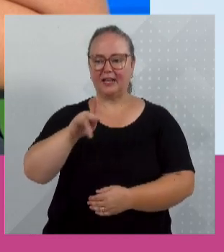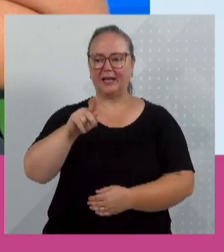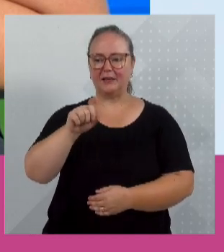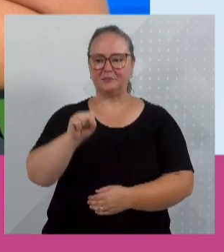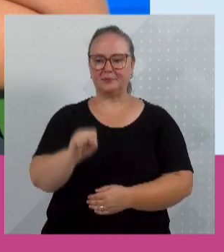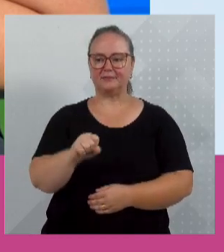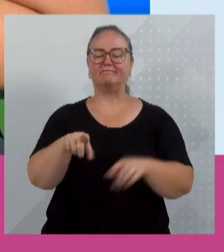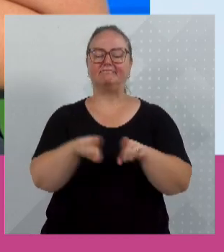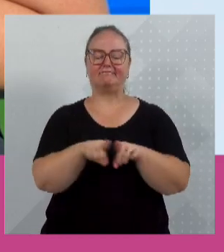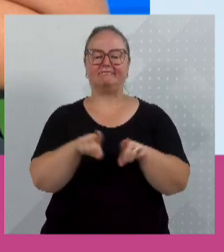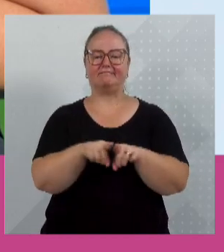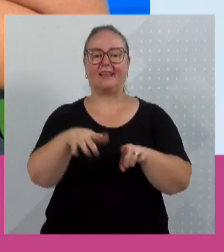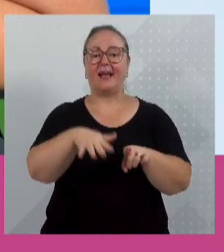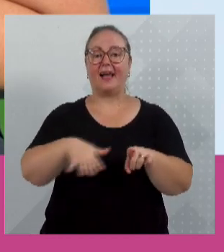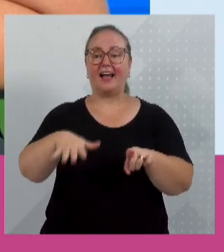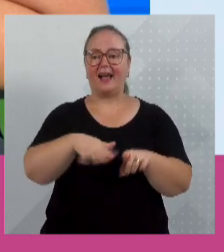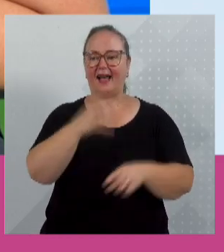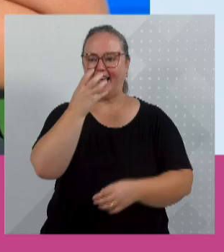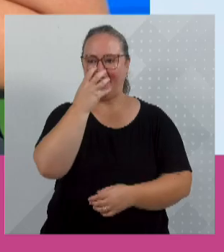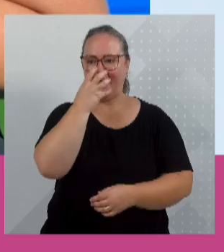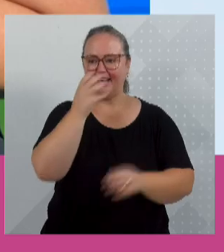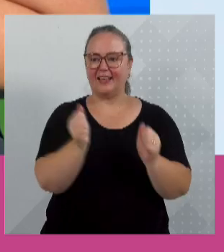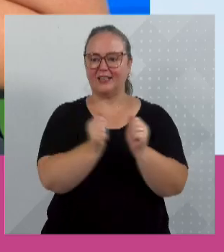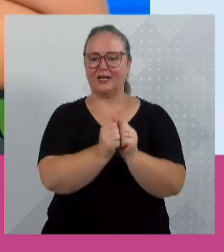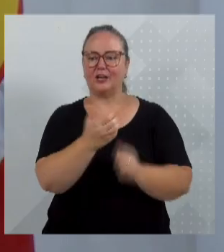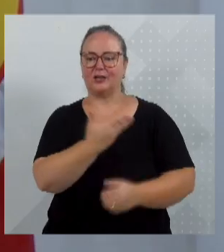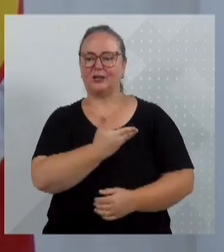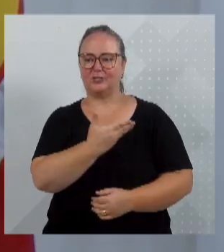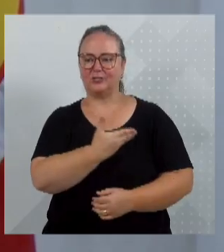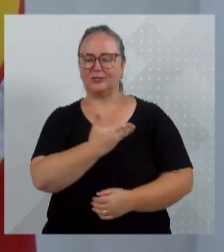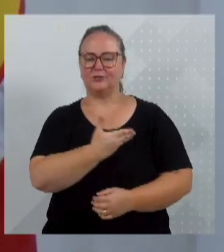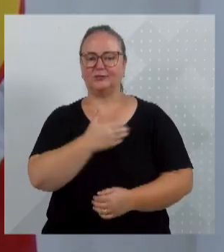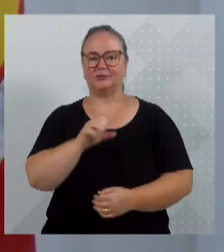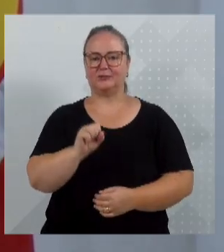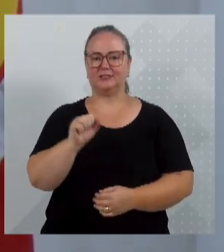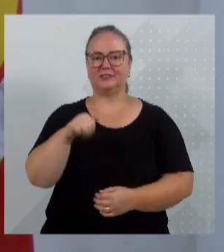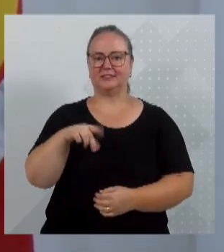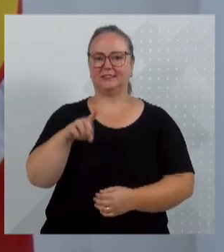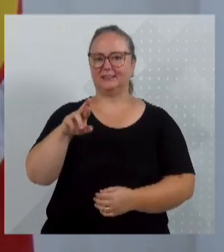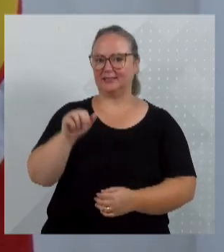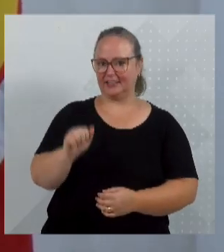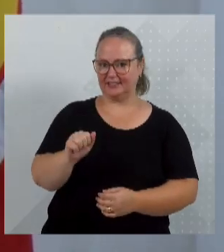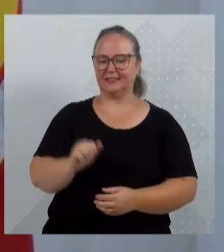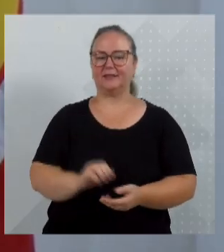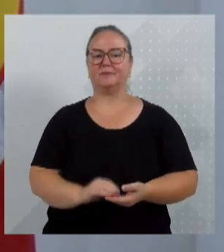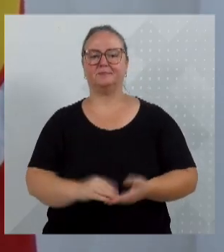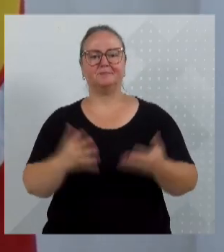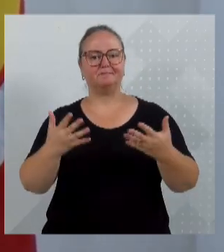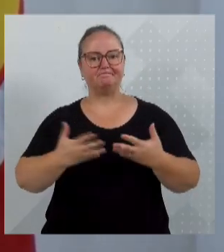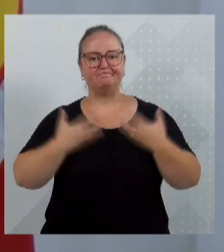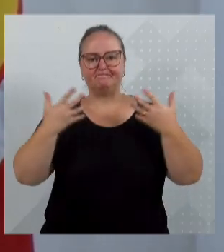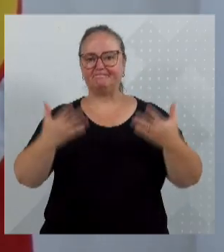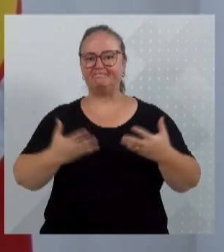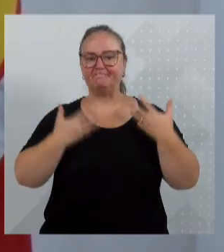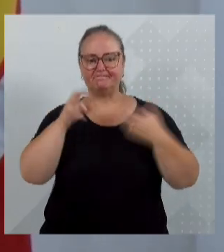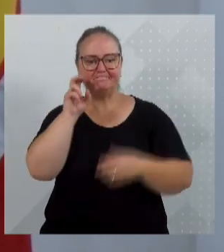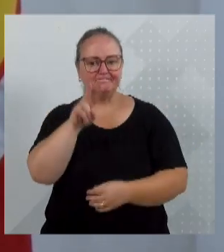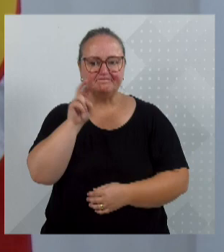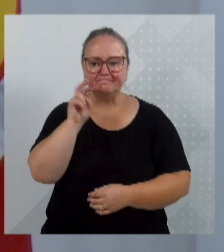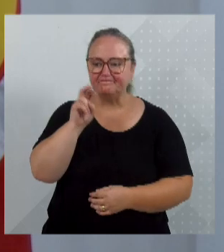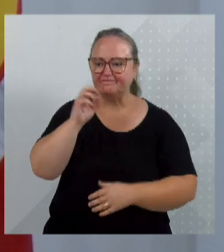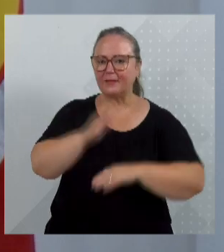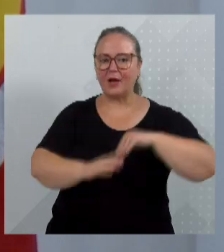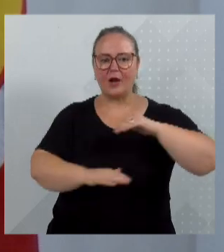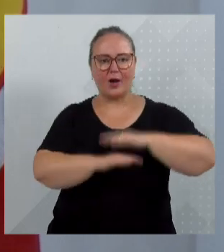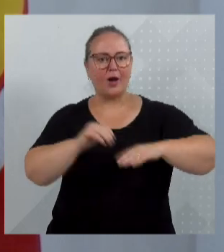estreou ali a área pet, junto com a minha amiga de Rotary, Sandra. E é uma alegria a gente ver obras de lazer